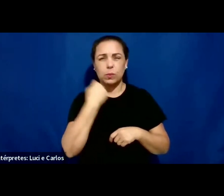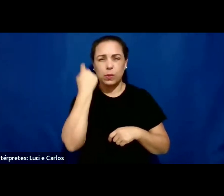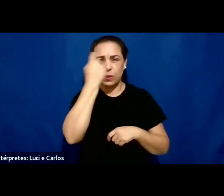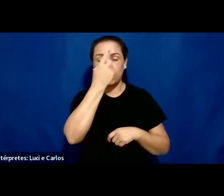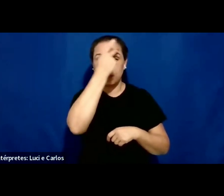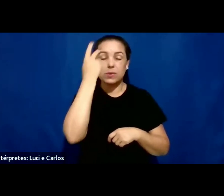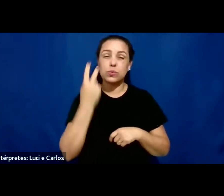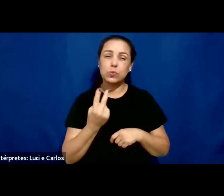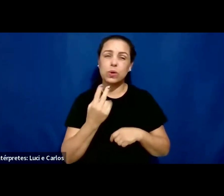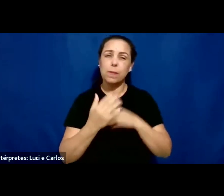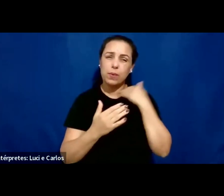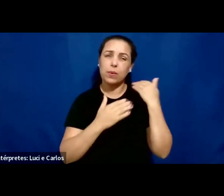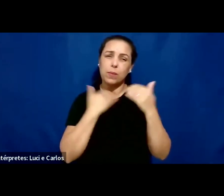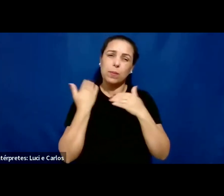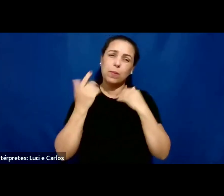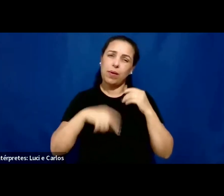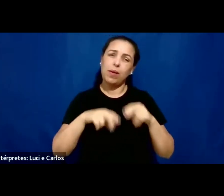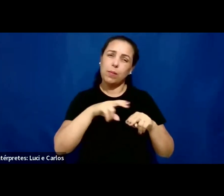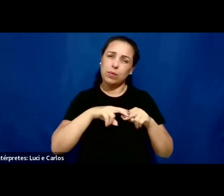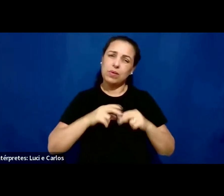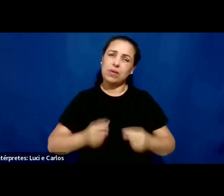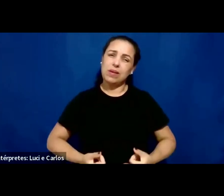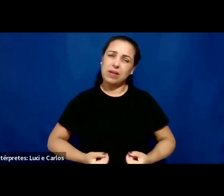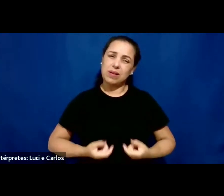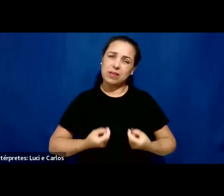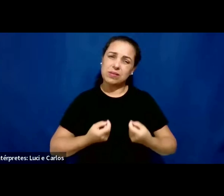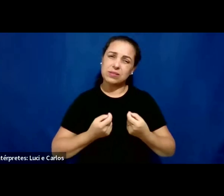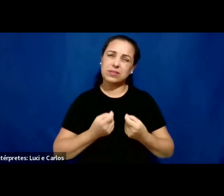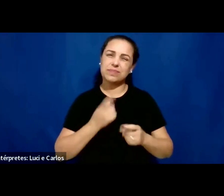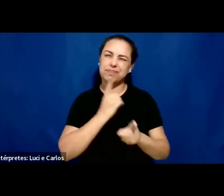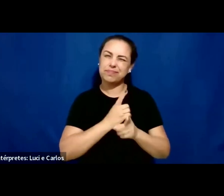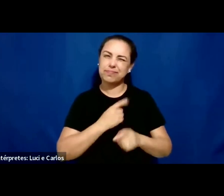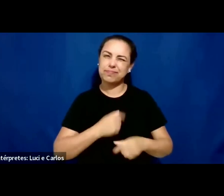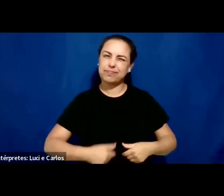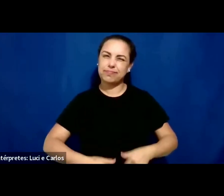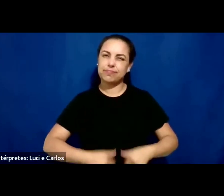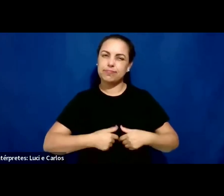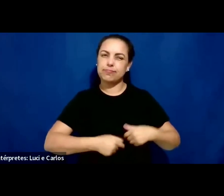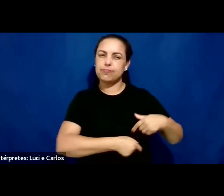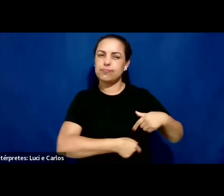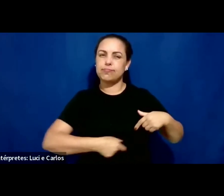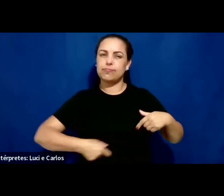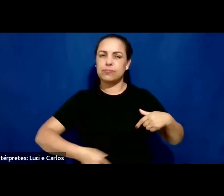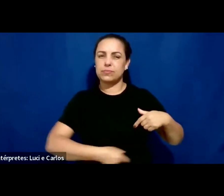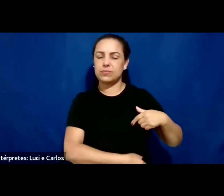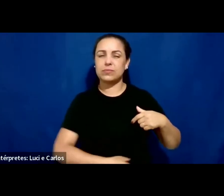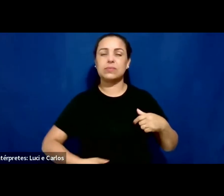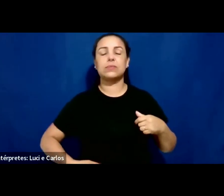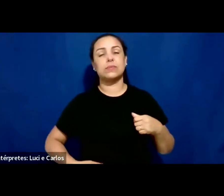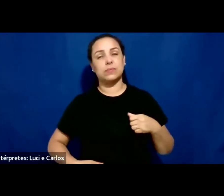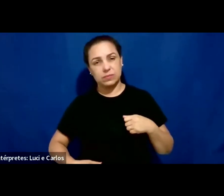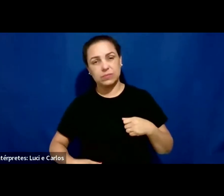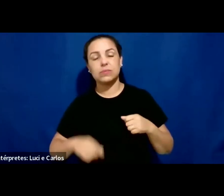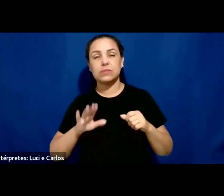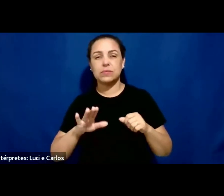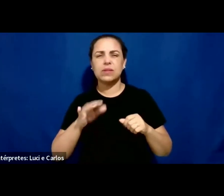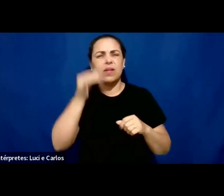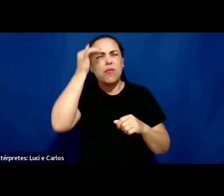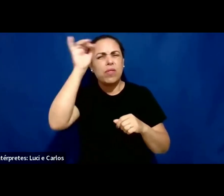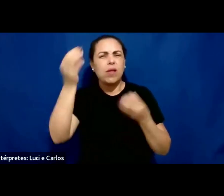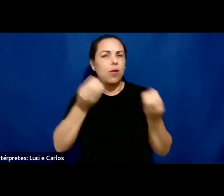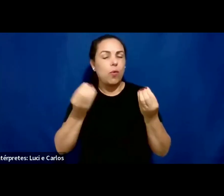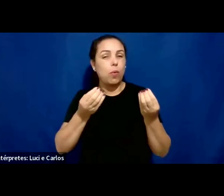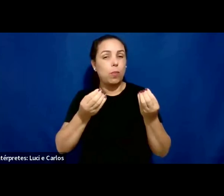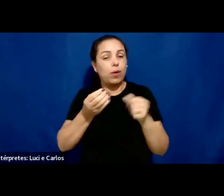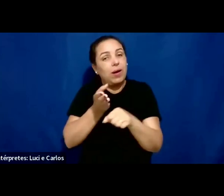câncer coloretal. Tudo isso pode ser evitado se atuarmos como? Na prevenção, né?